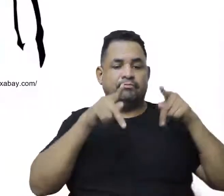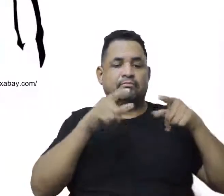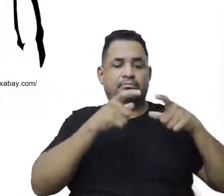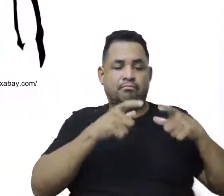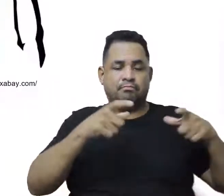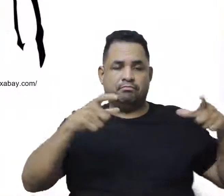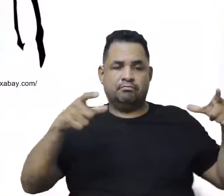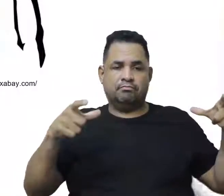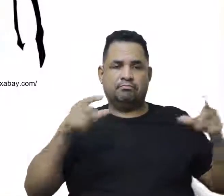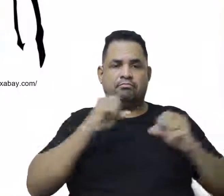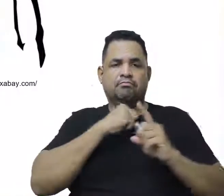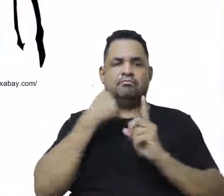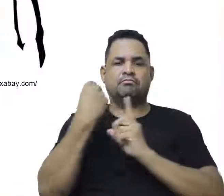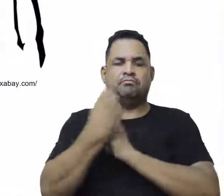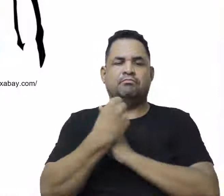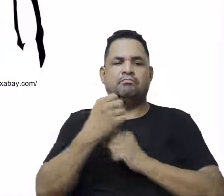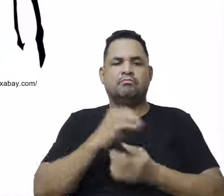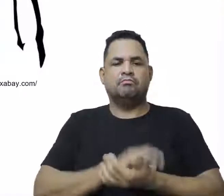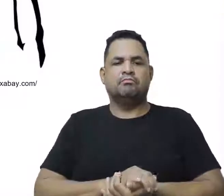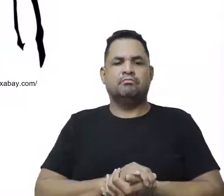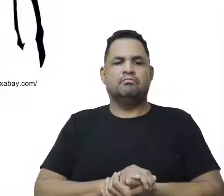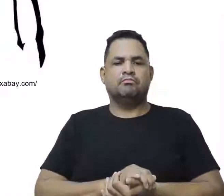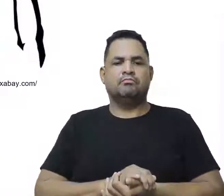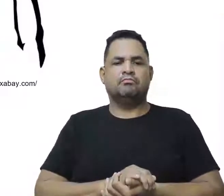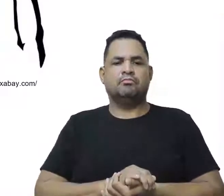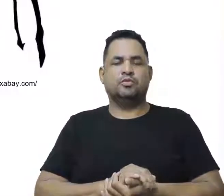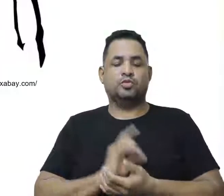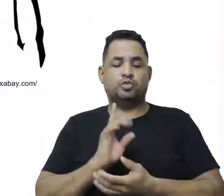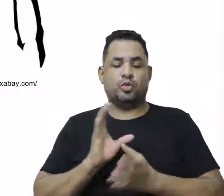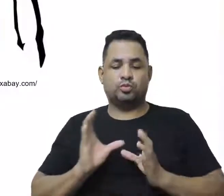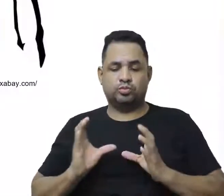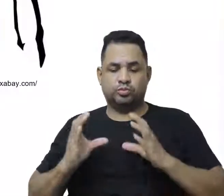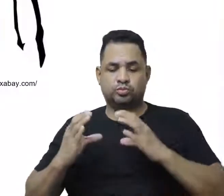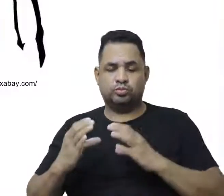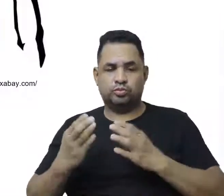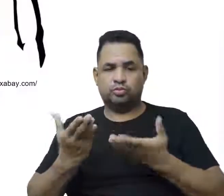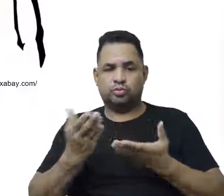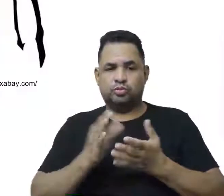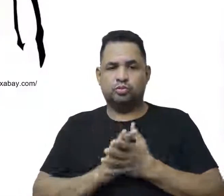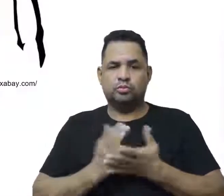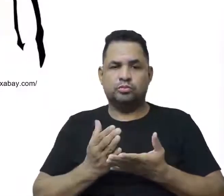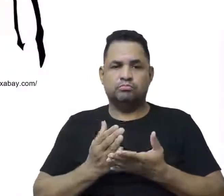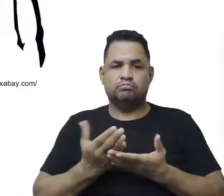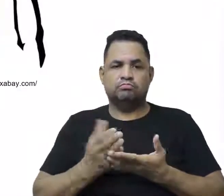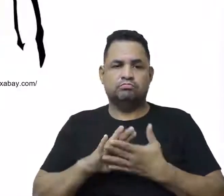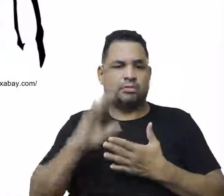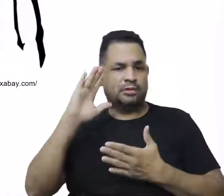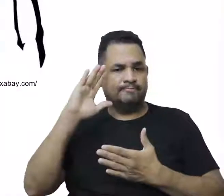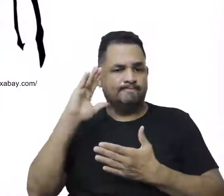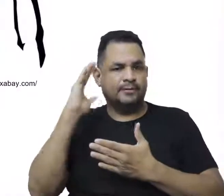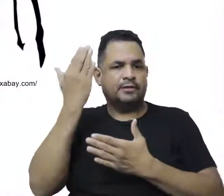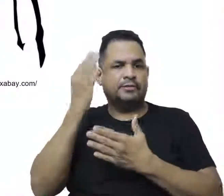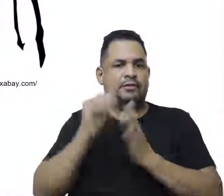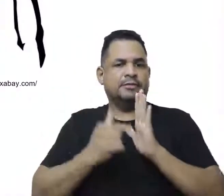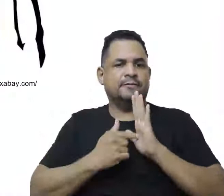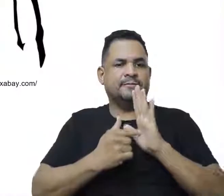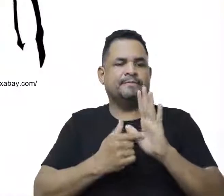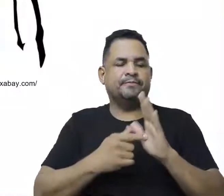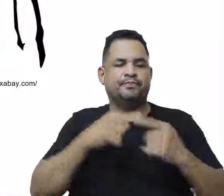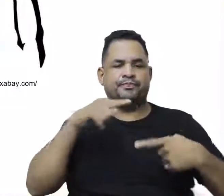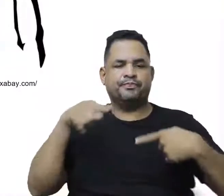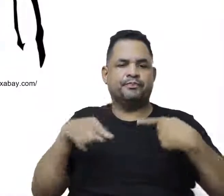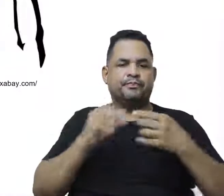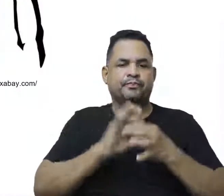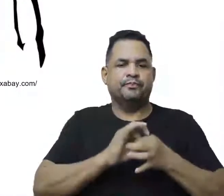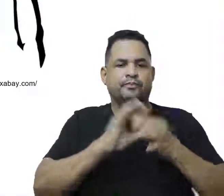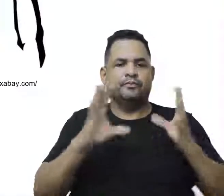maioria na sociedade só uma classe nessas condições é capaz de representar os interesses